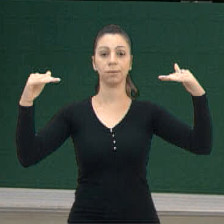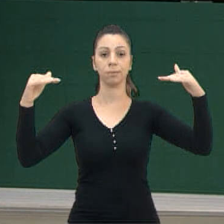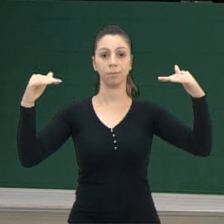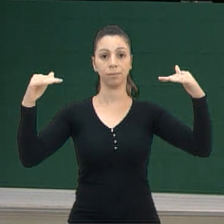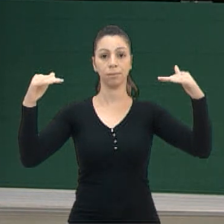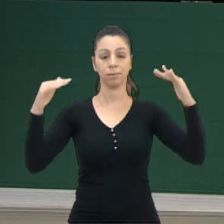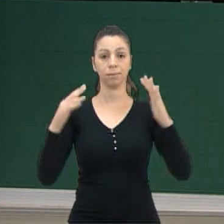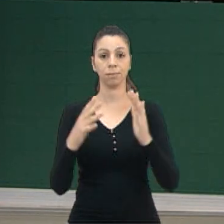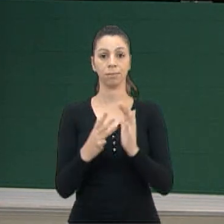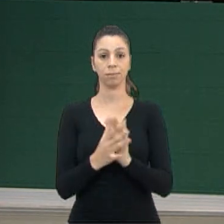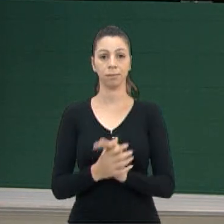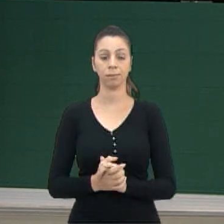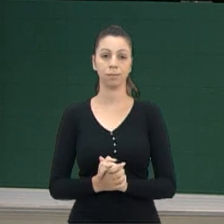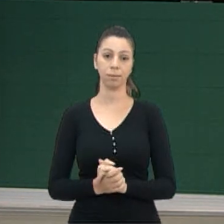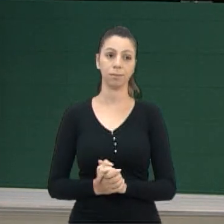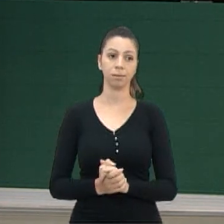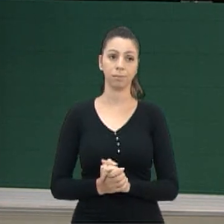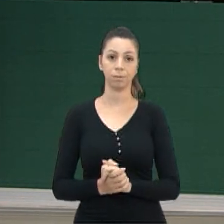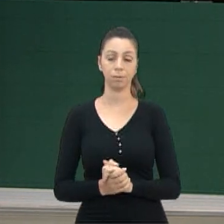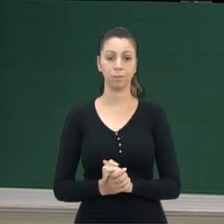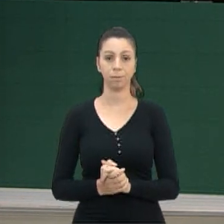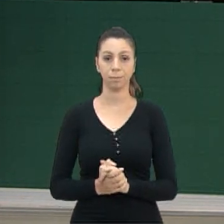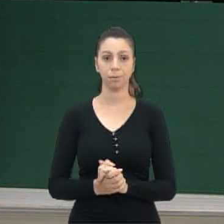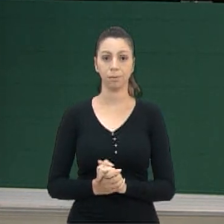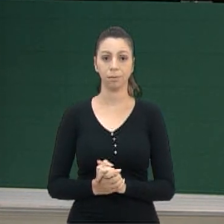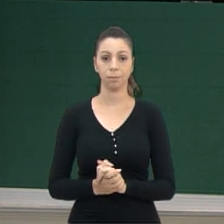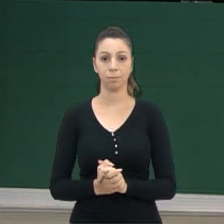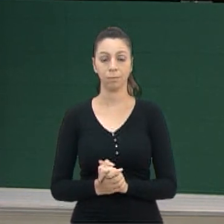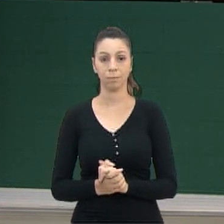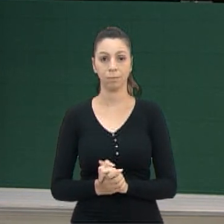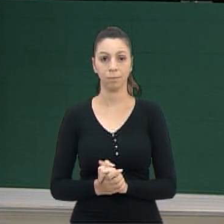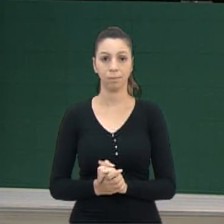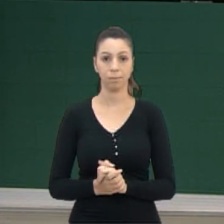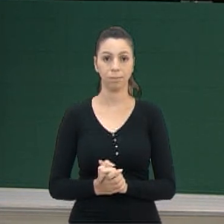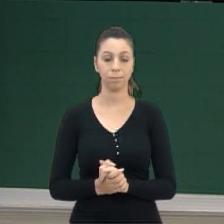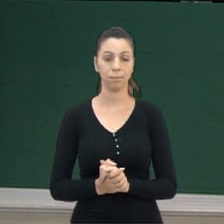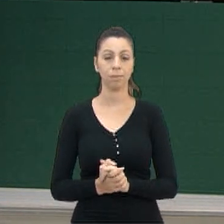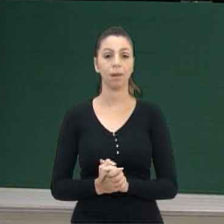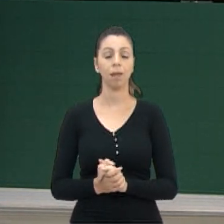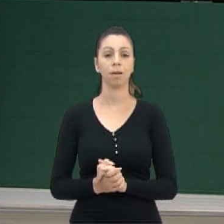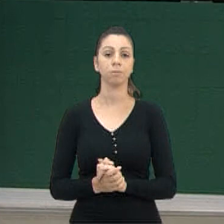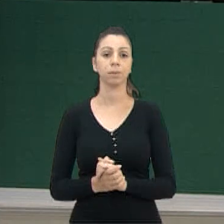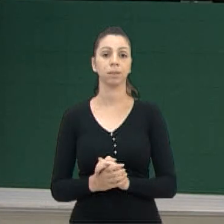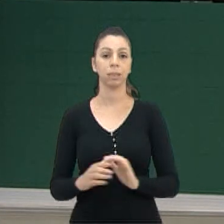separação das placas. Aqui até podemos colocar uma presença de um vulcão